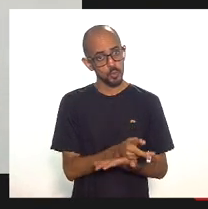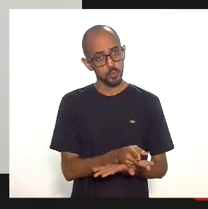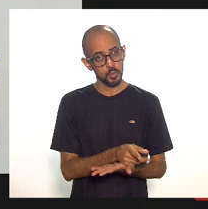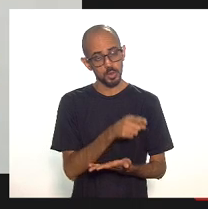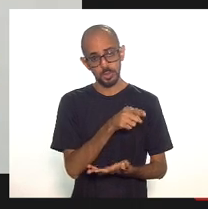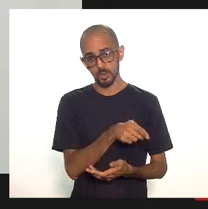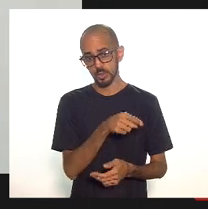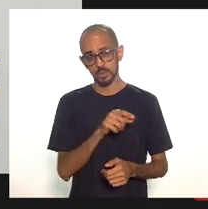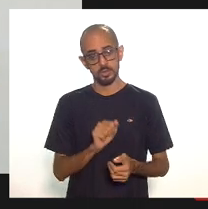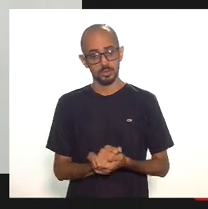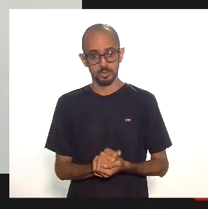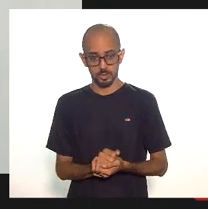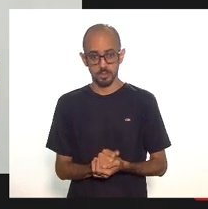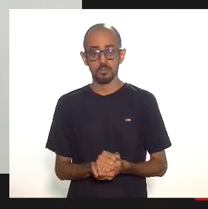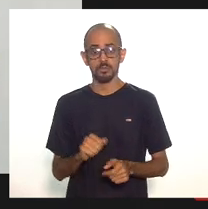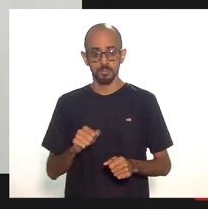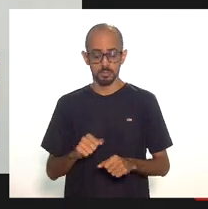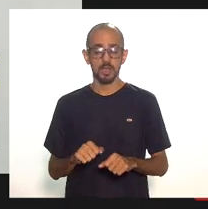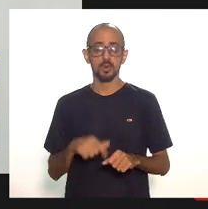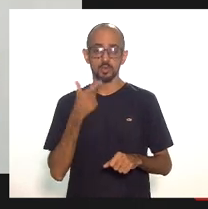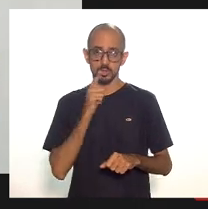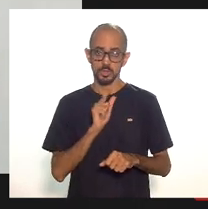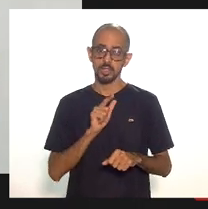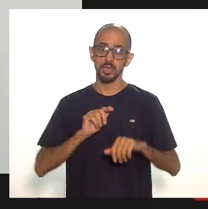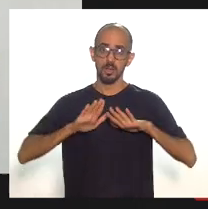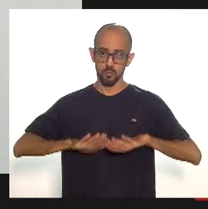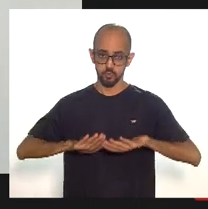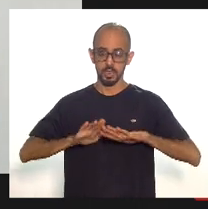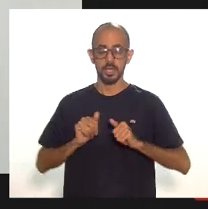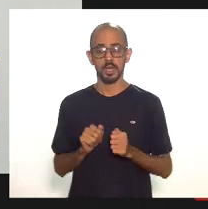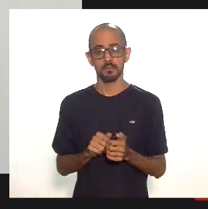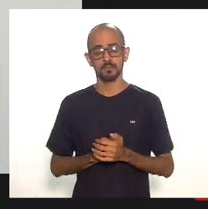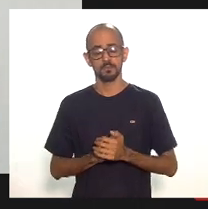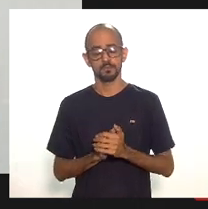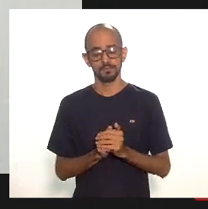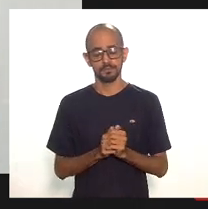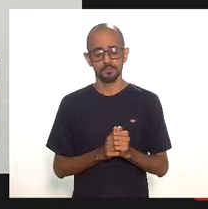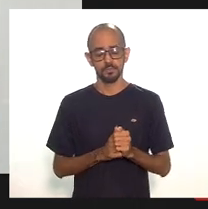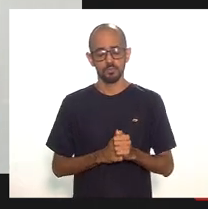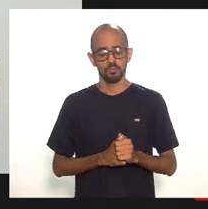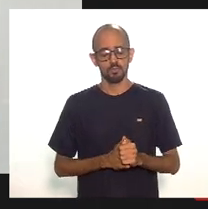momentâneas, eles têm uma duração maior e têm um número de vagas adequados.